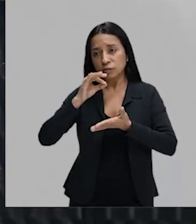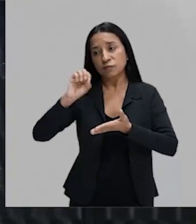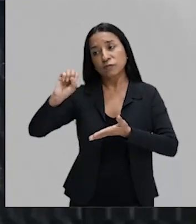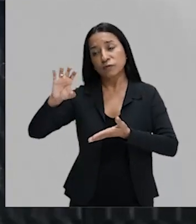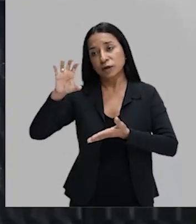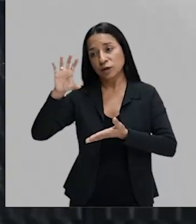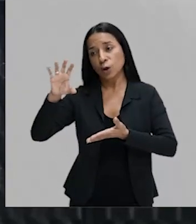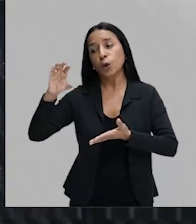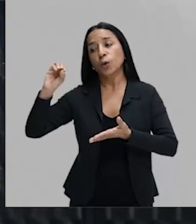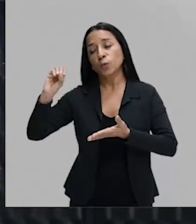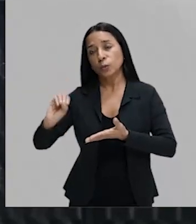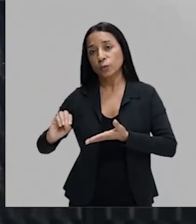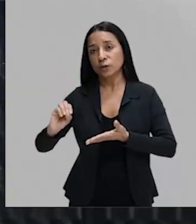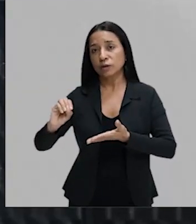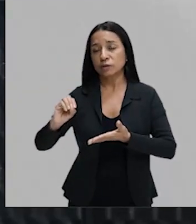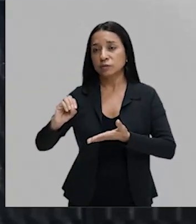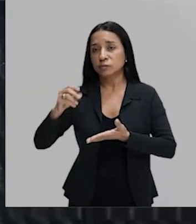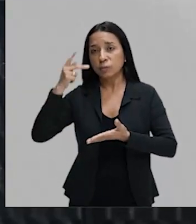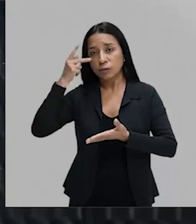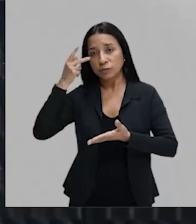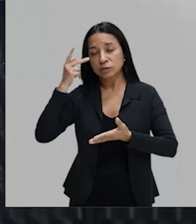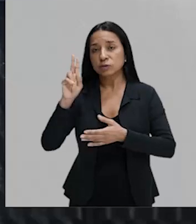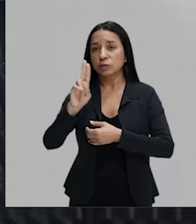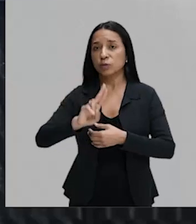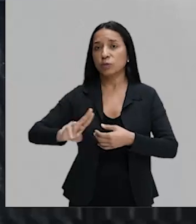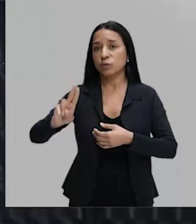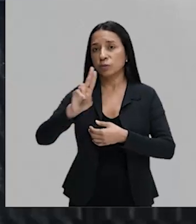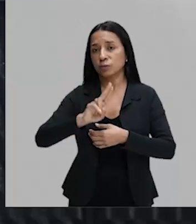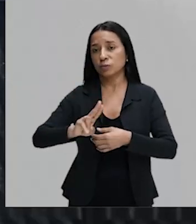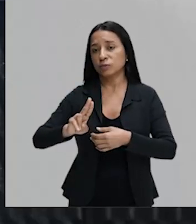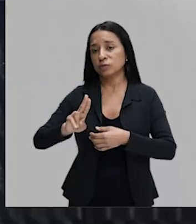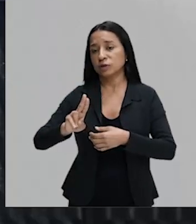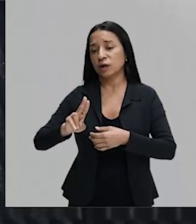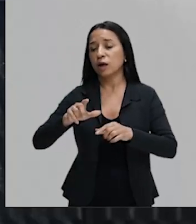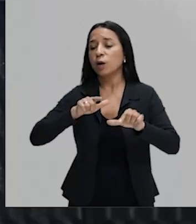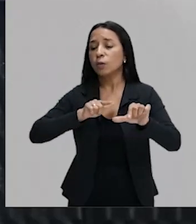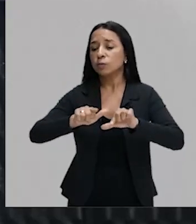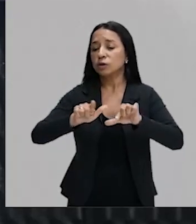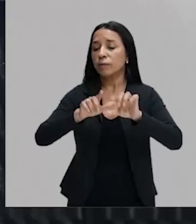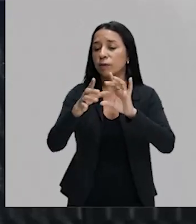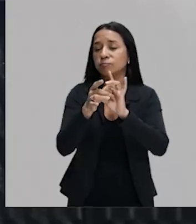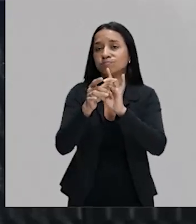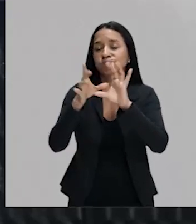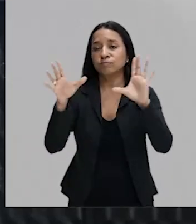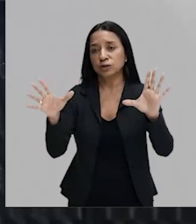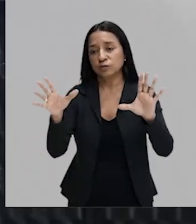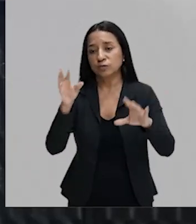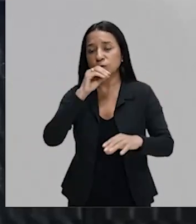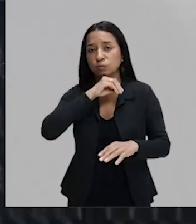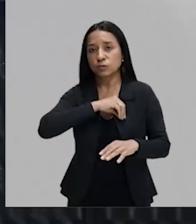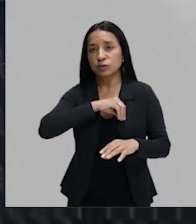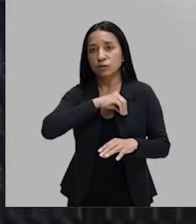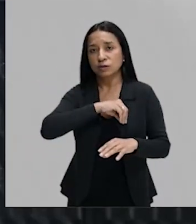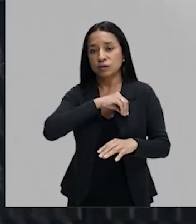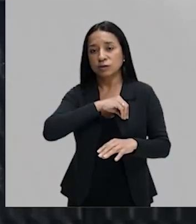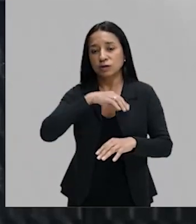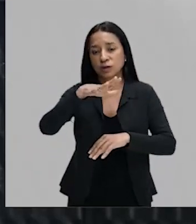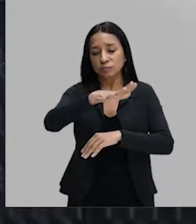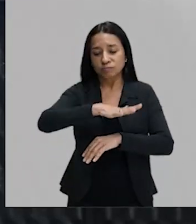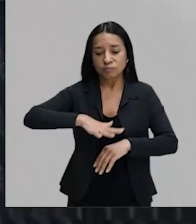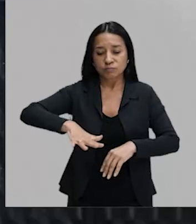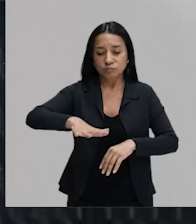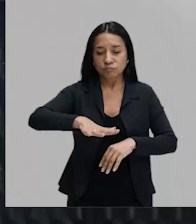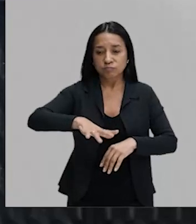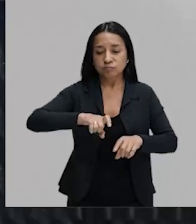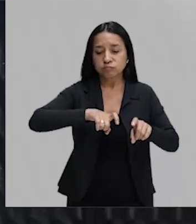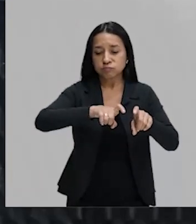Paulista, eles vão começar a utilizar uma mão de obra livre assalariada nessas áreas de